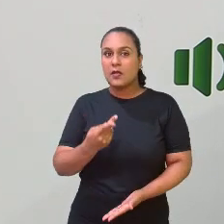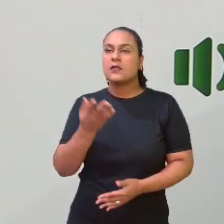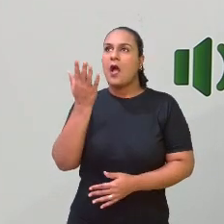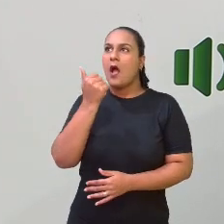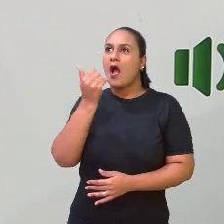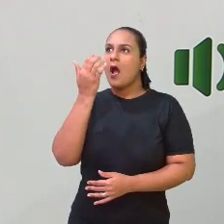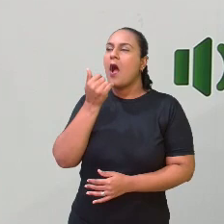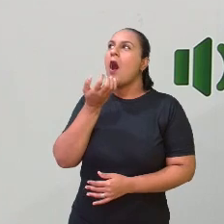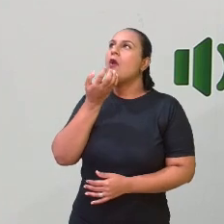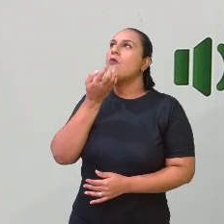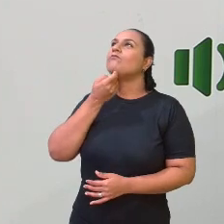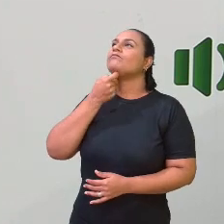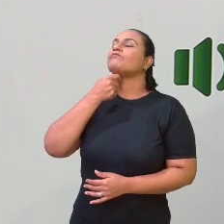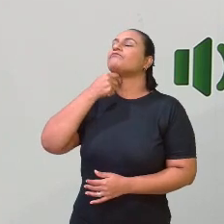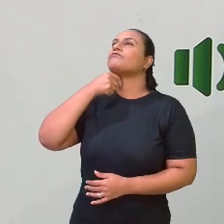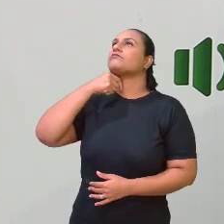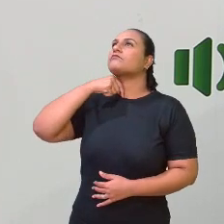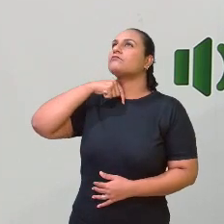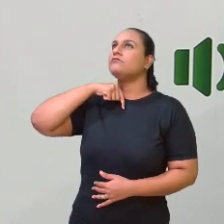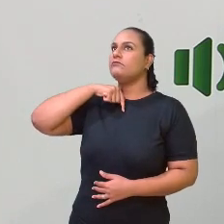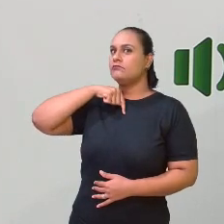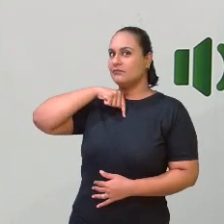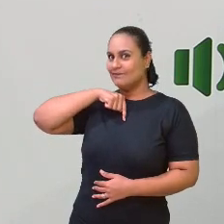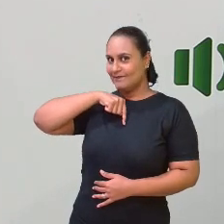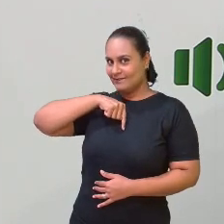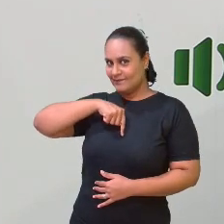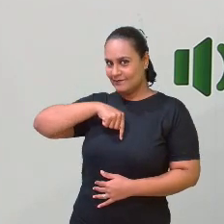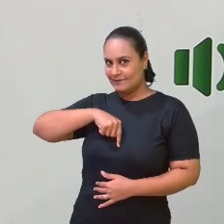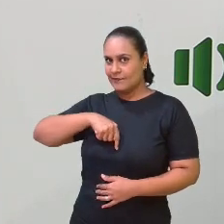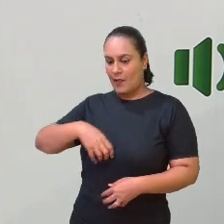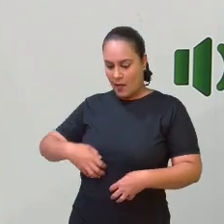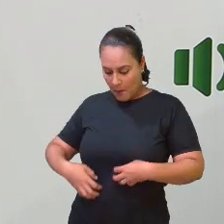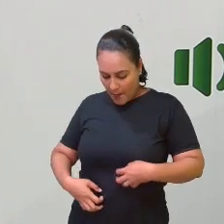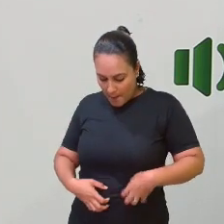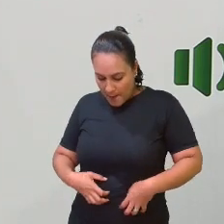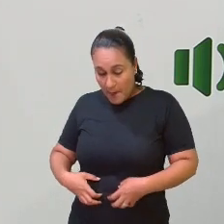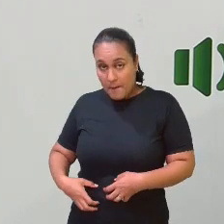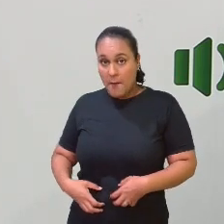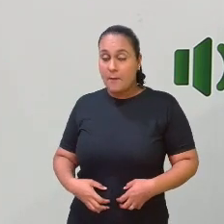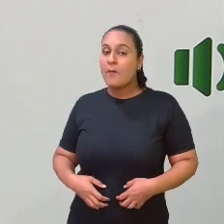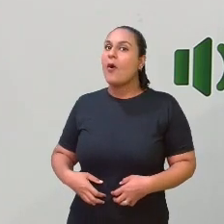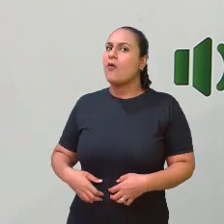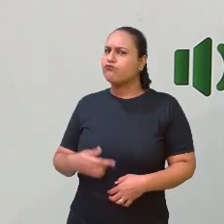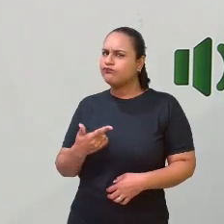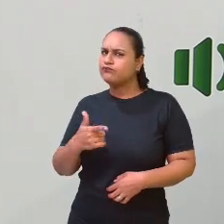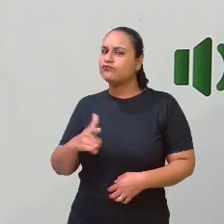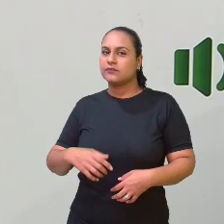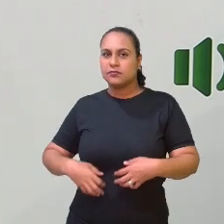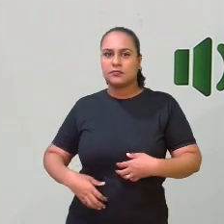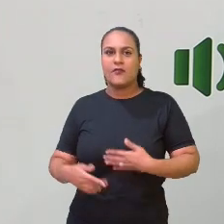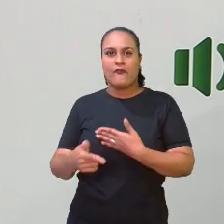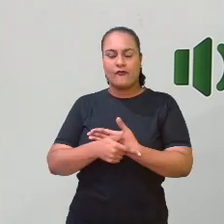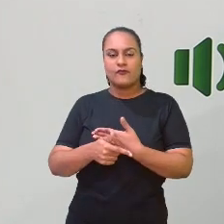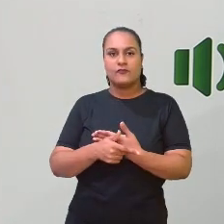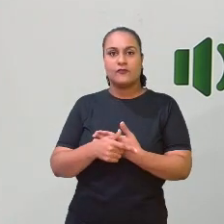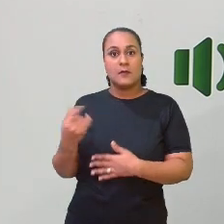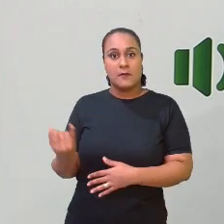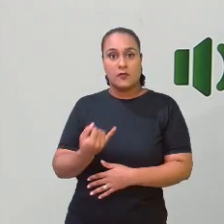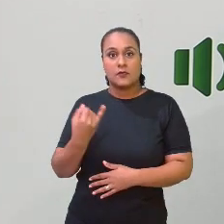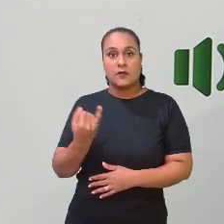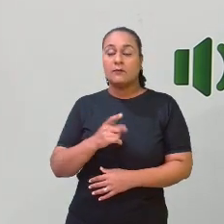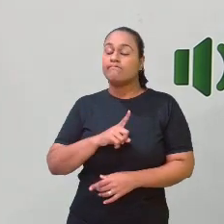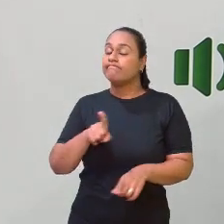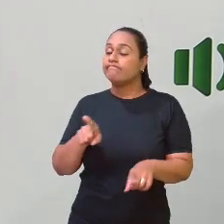sistema digestório, é o que faz o nosso intestino funcionar e vários outros órgãos, tá? Importantíssimo.